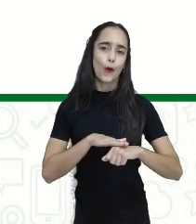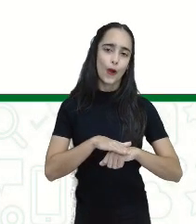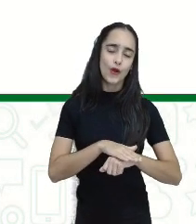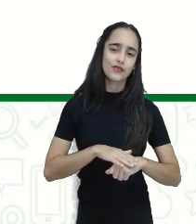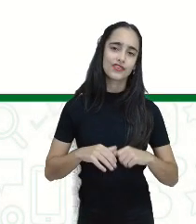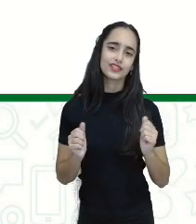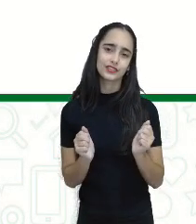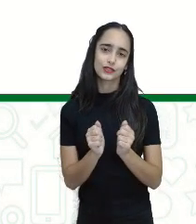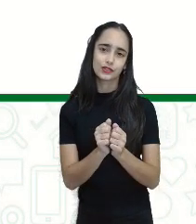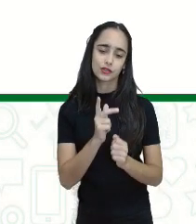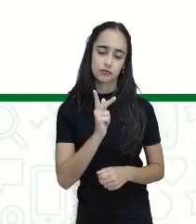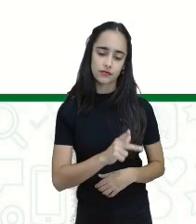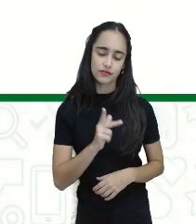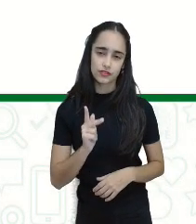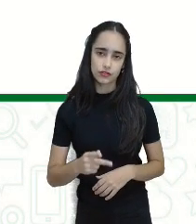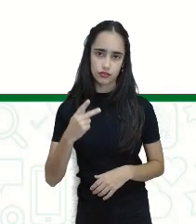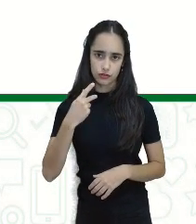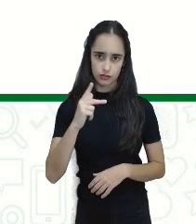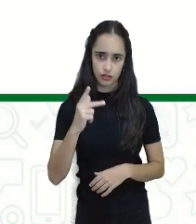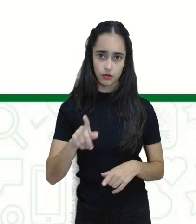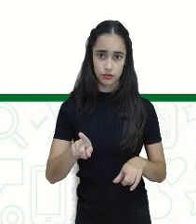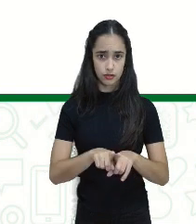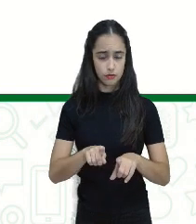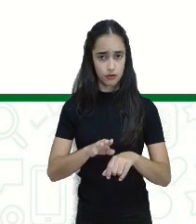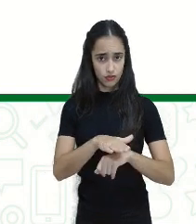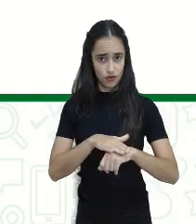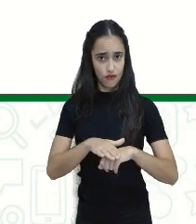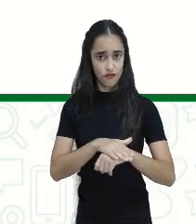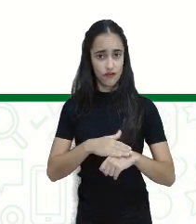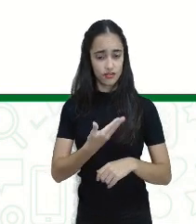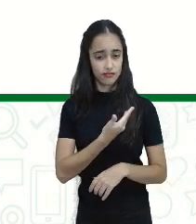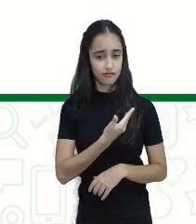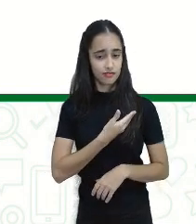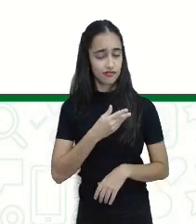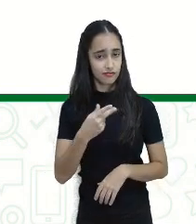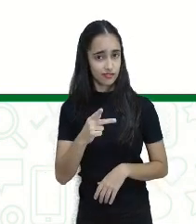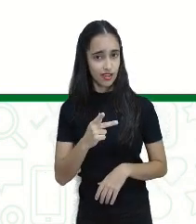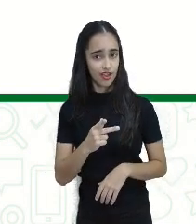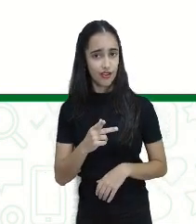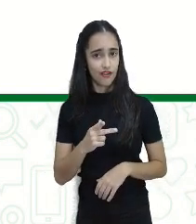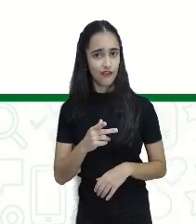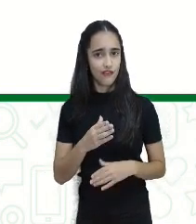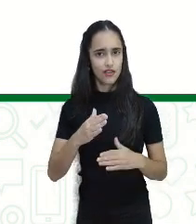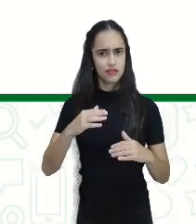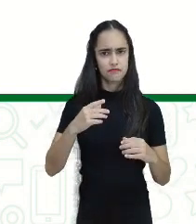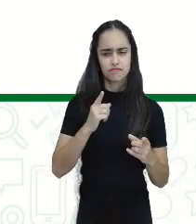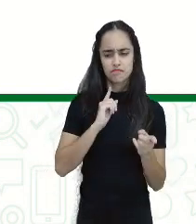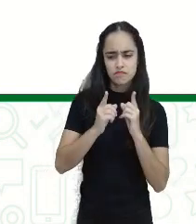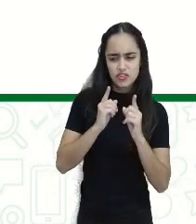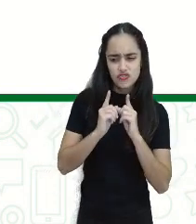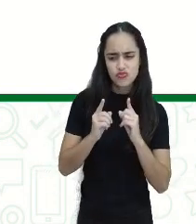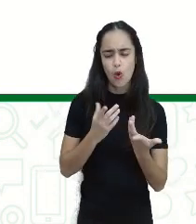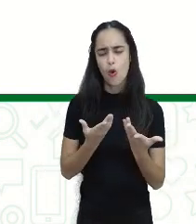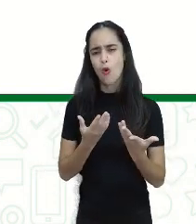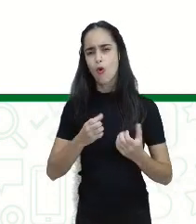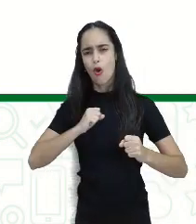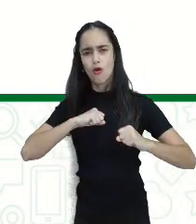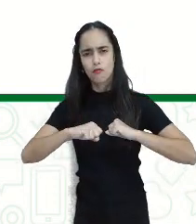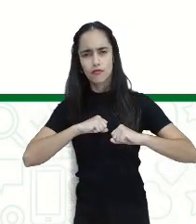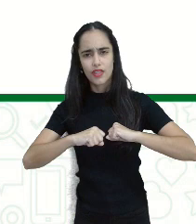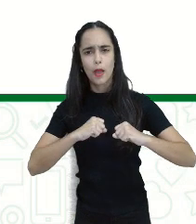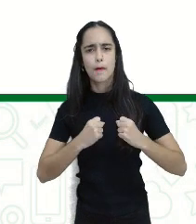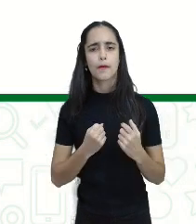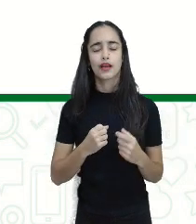tua professora, conversa com teus colegas e discute aí o que vocês entenderam de reversibilidade